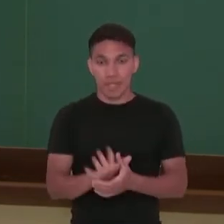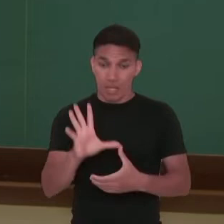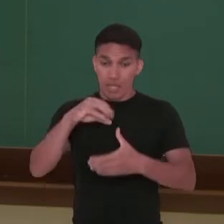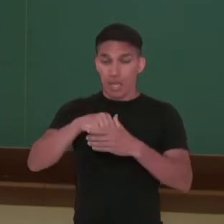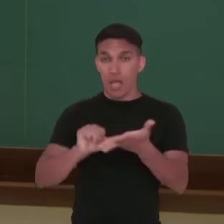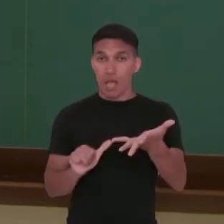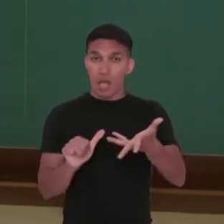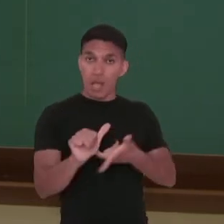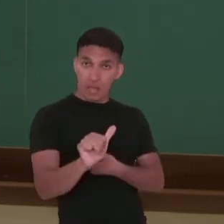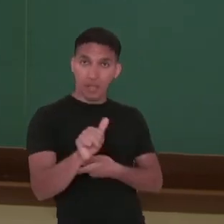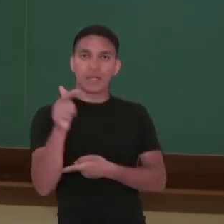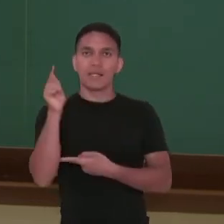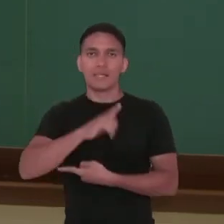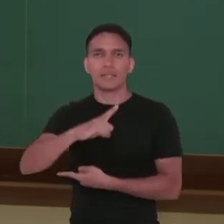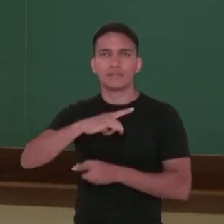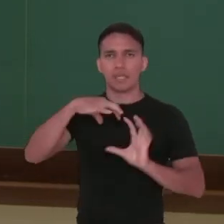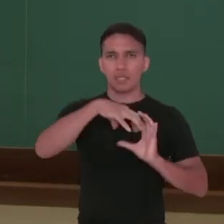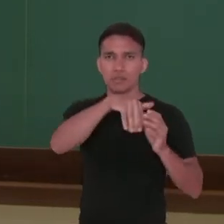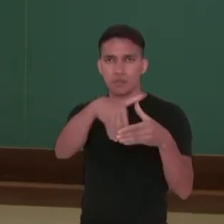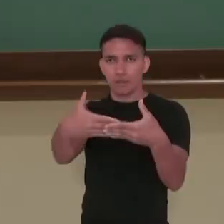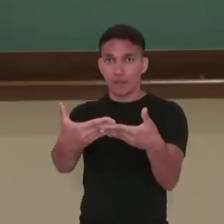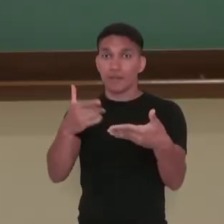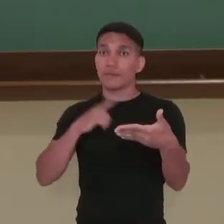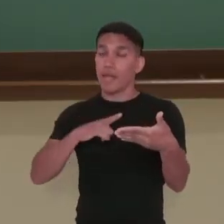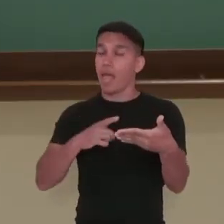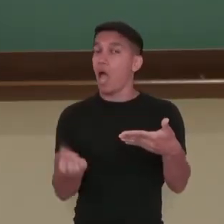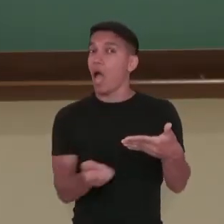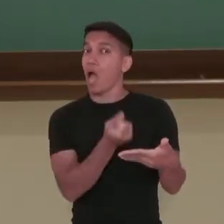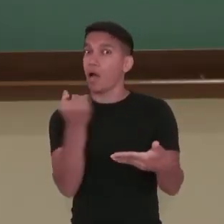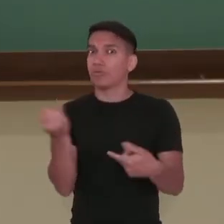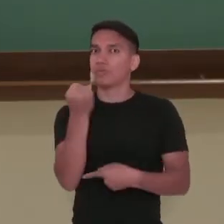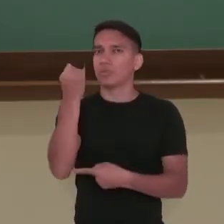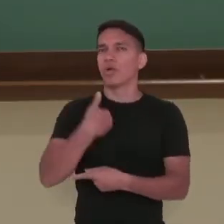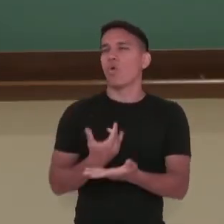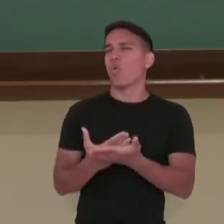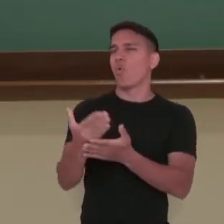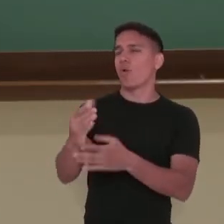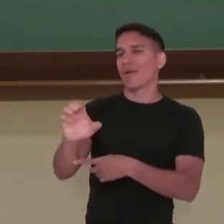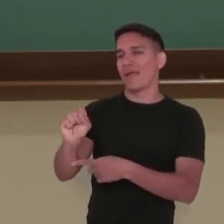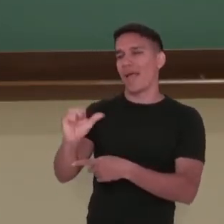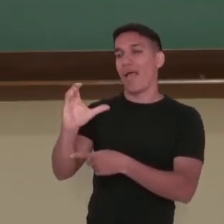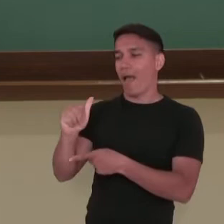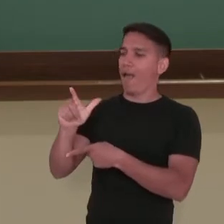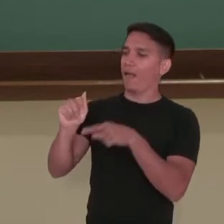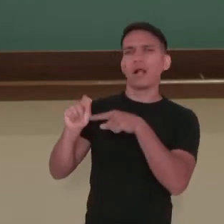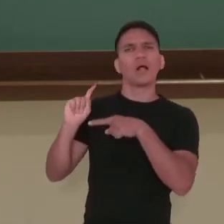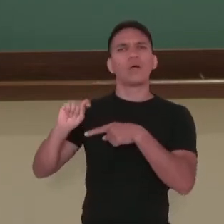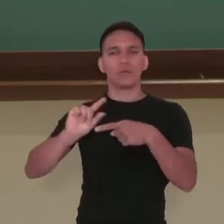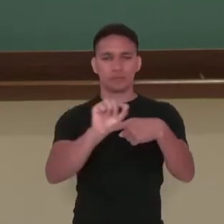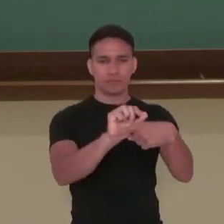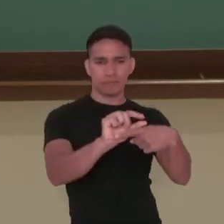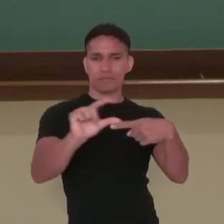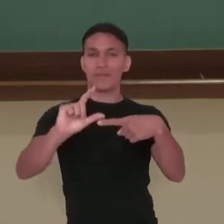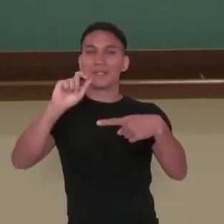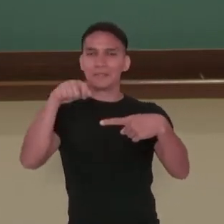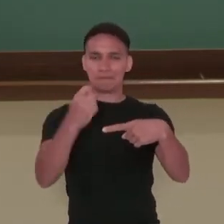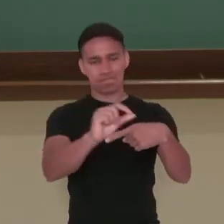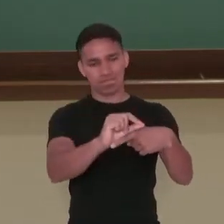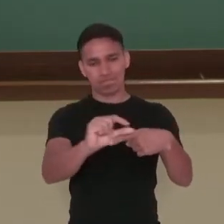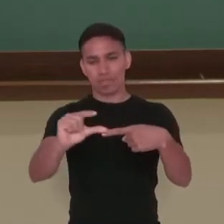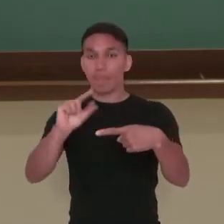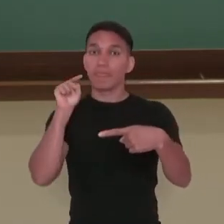compõem então a cartografia, nós temos alguns bem importantes. Eu quero começar pela escala. A escala ela